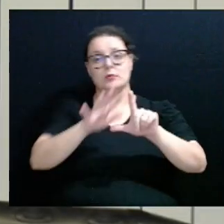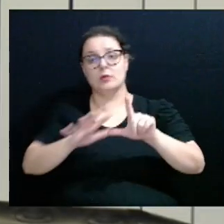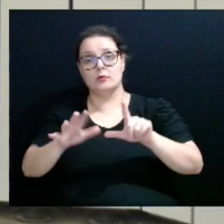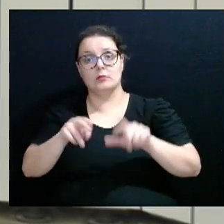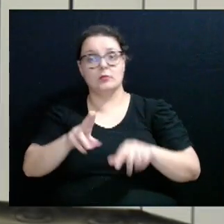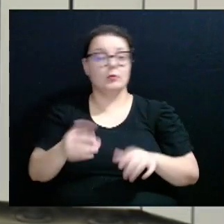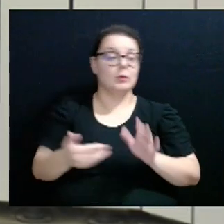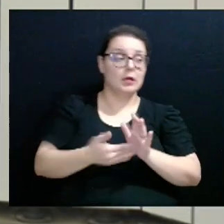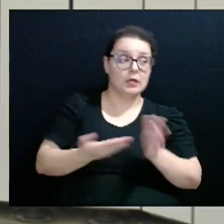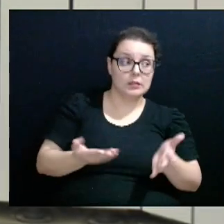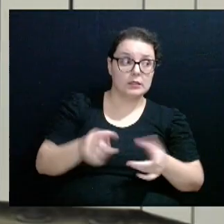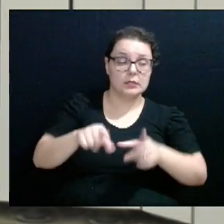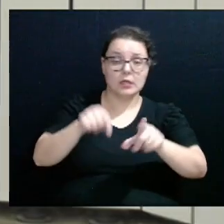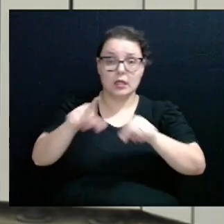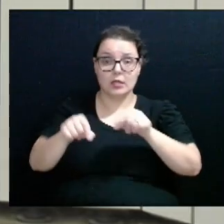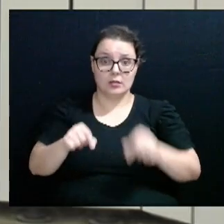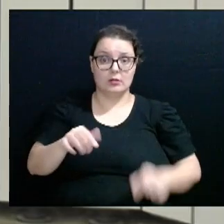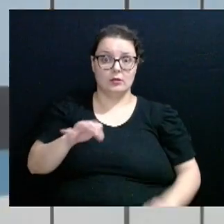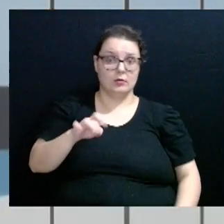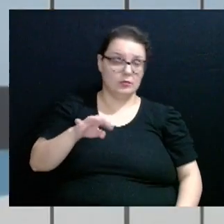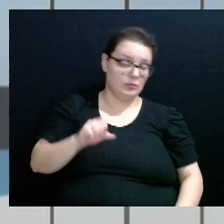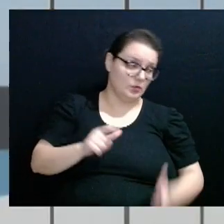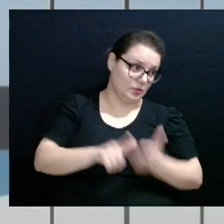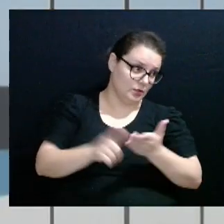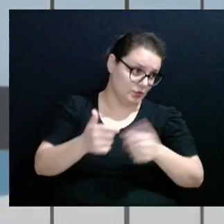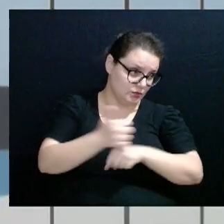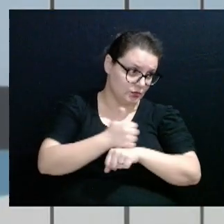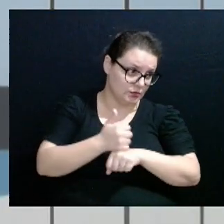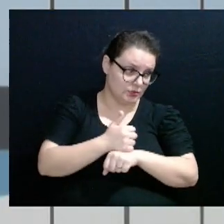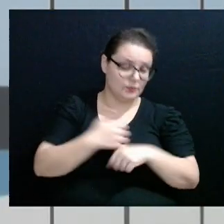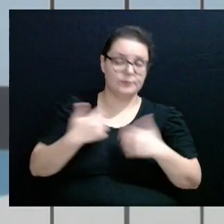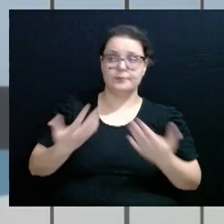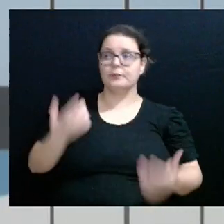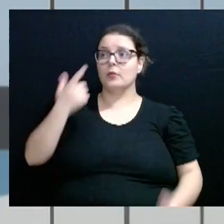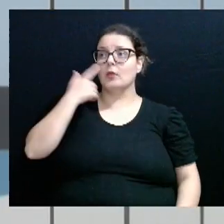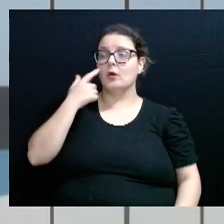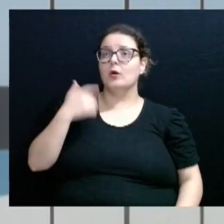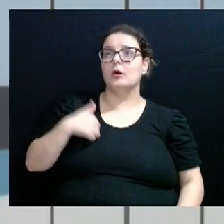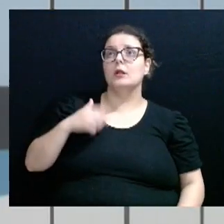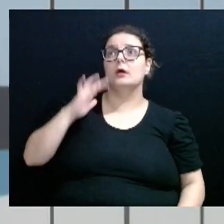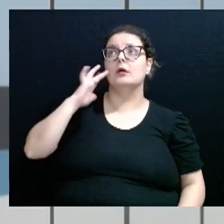das fontes jornalísticas? Olha, eu acho que